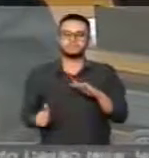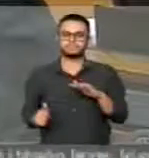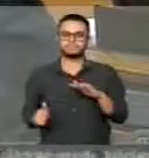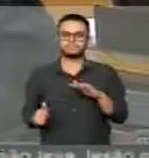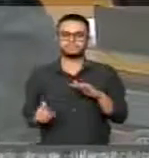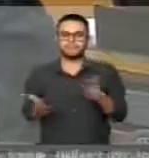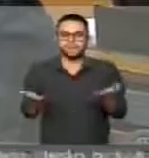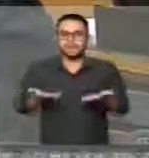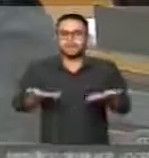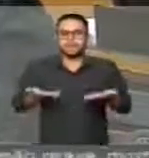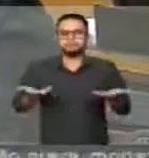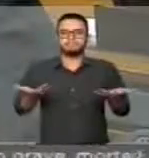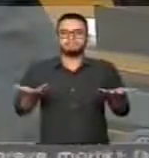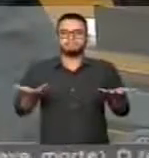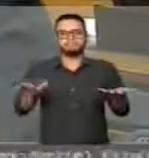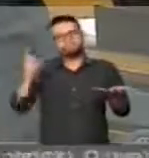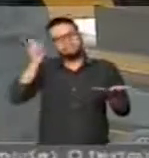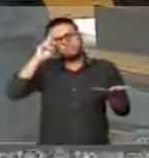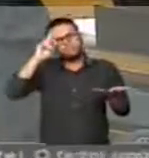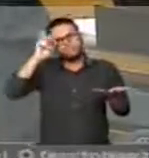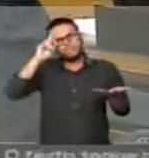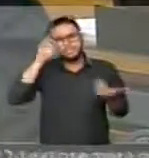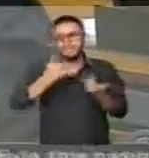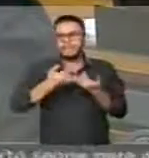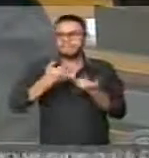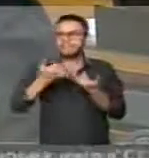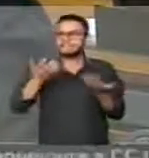está diariamente dominando